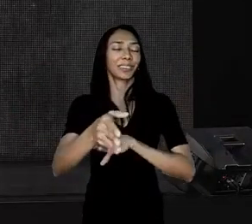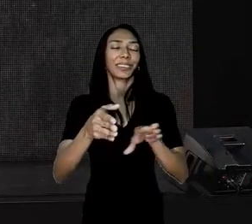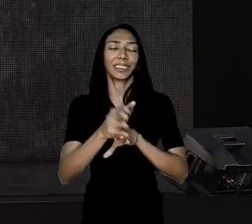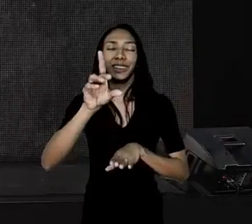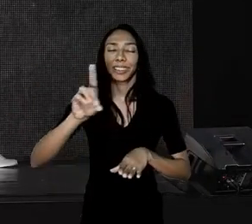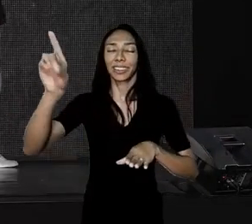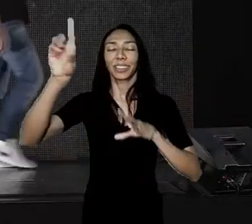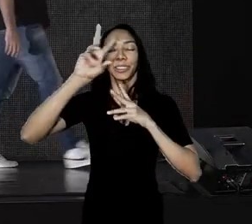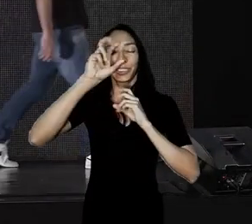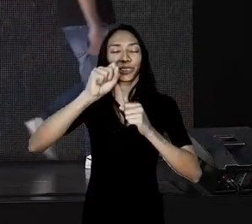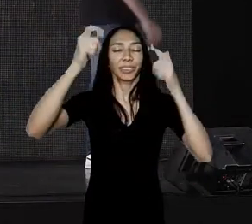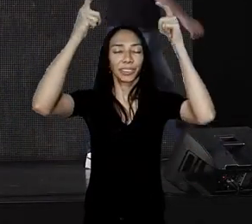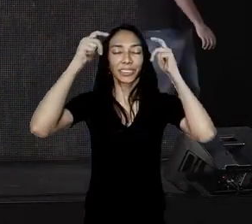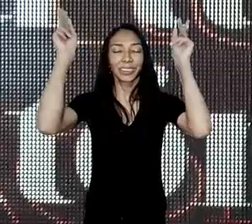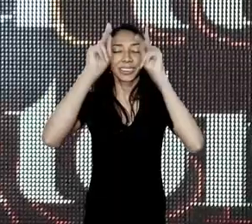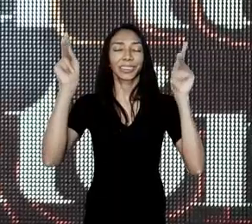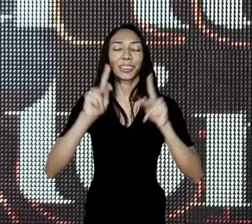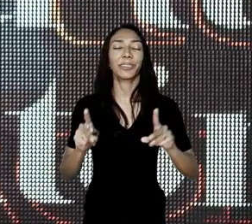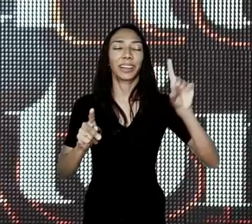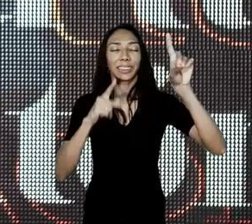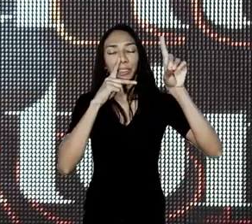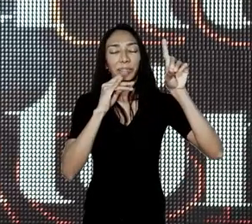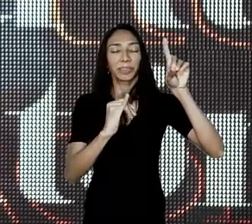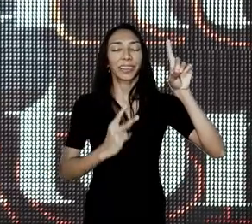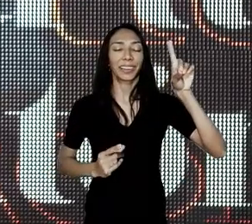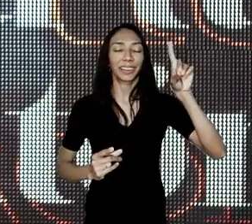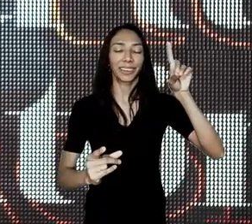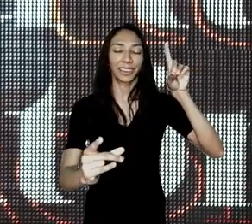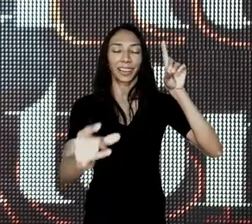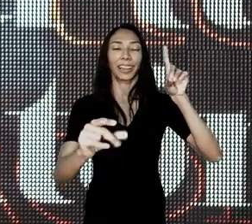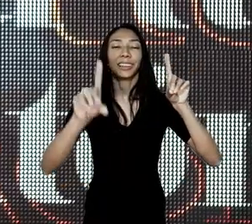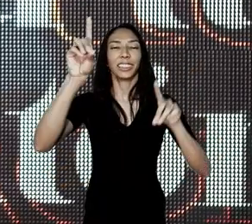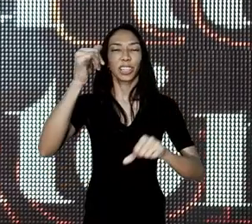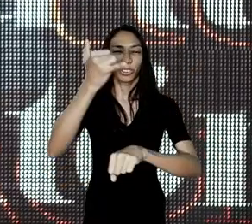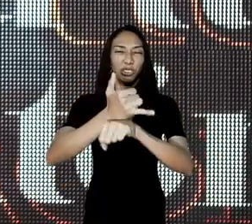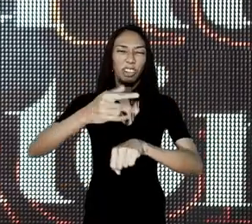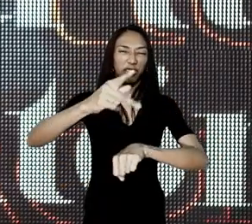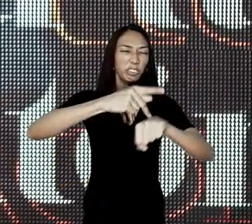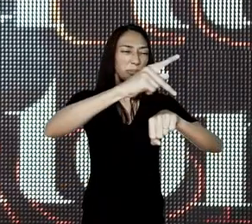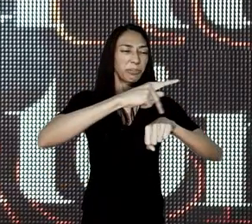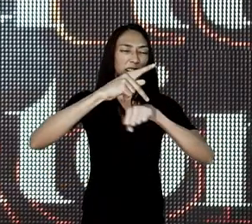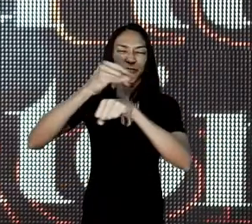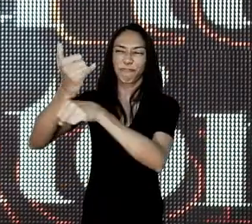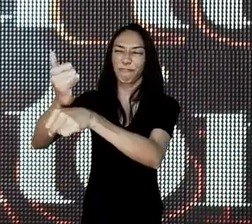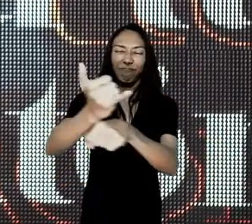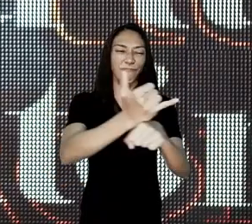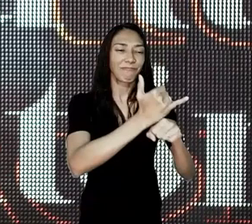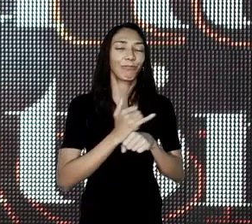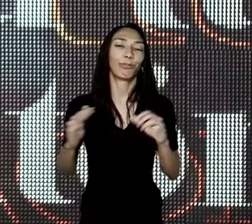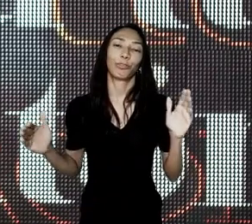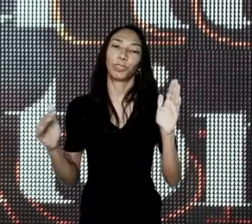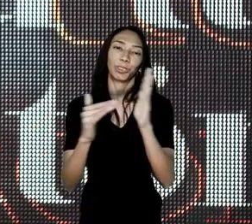Paz, Pai da Eternidade. Ele é aquele que governa as nações. Não acho que Deus perdeu o controle da